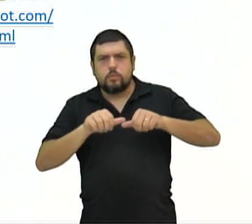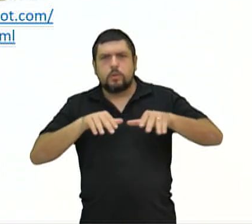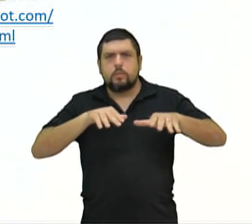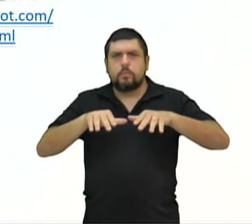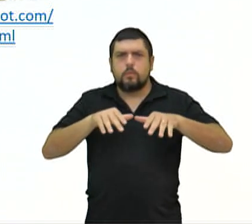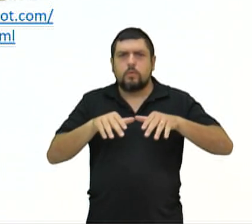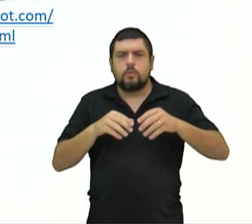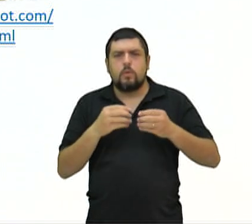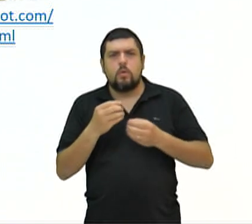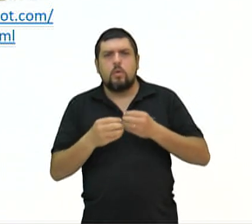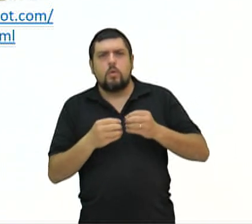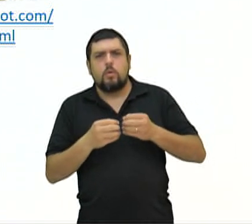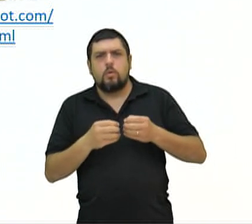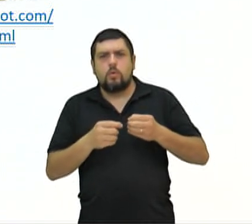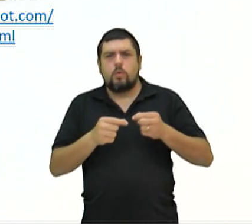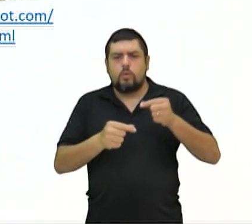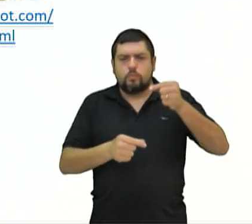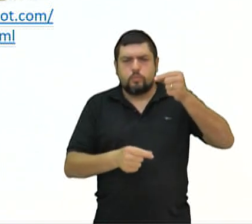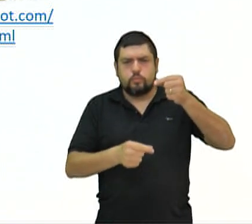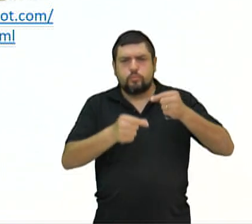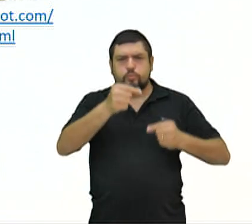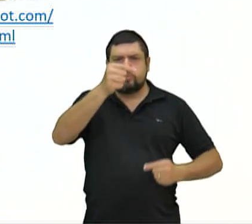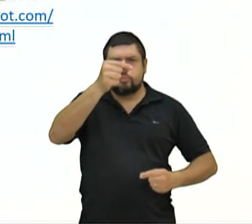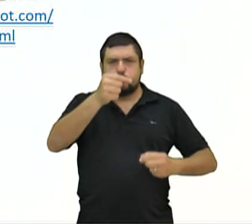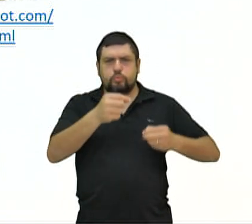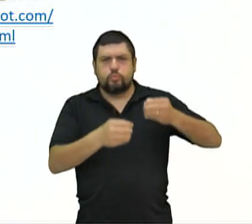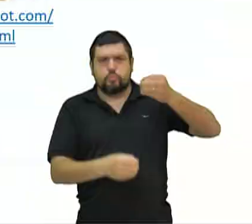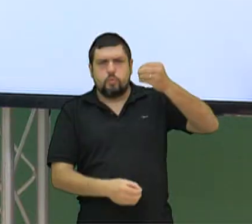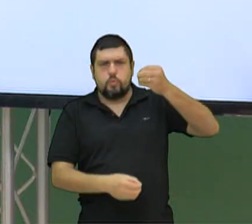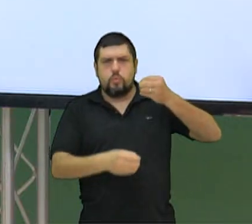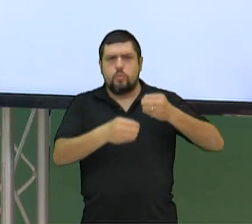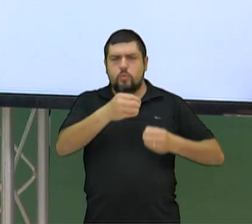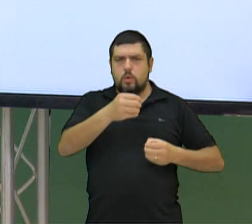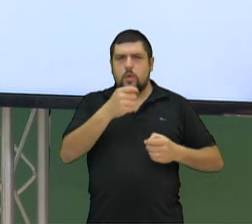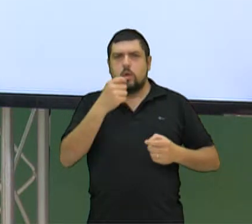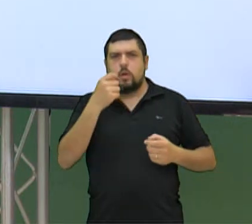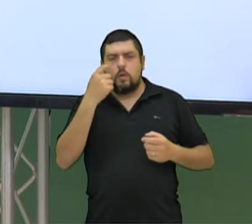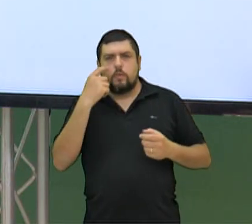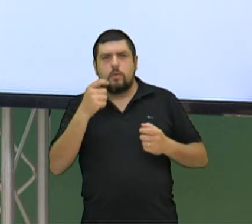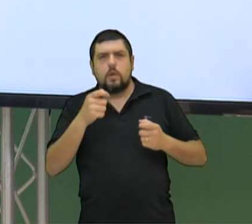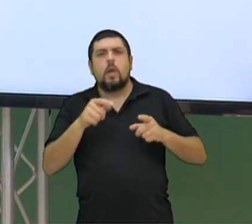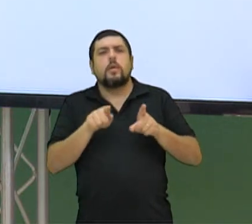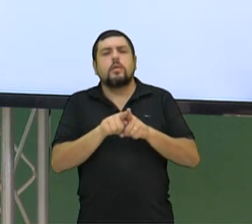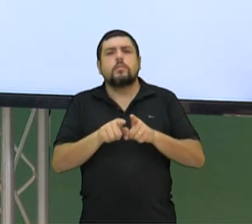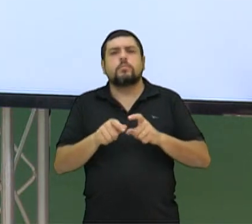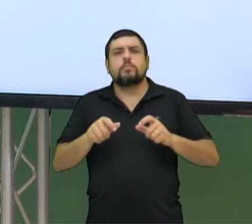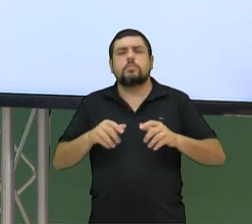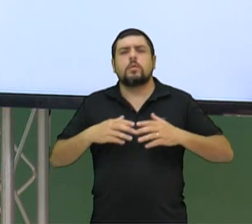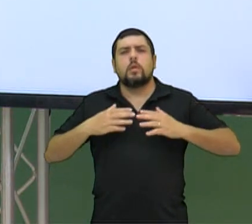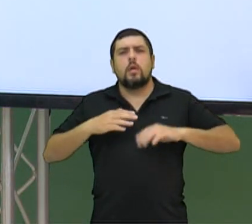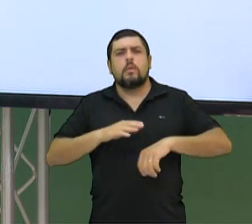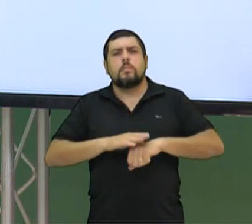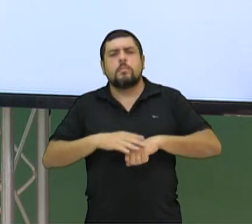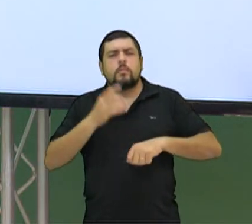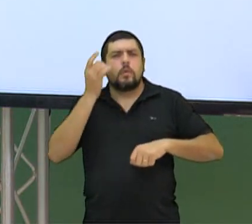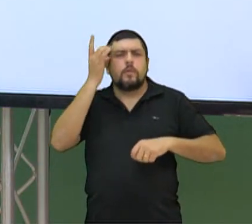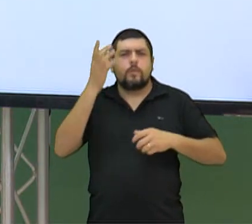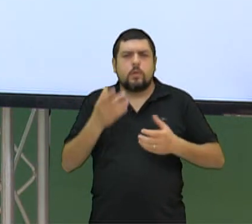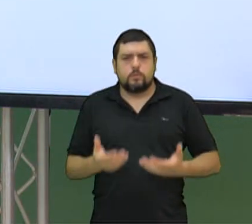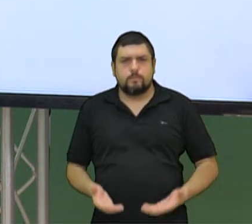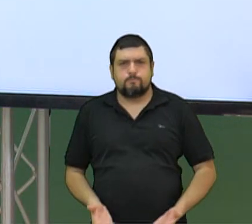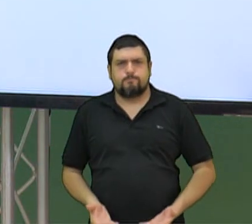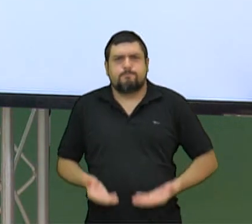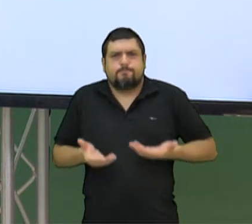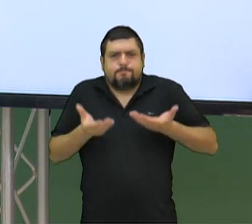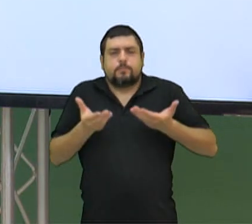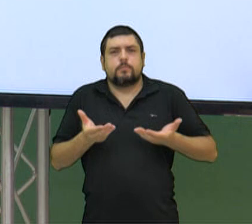reduzir esforços, certo? Então veja um gifzinho que eu coloquei aqui para vocês, né, em que você consegue levantar, por exemplo, um objeto, como a